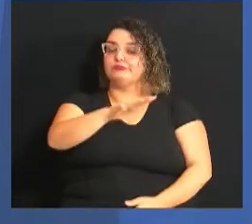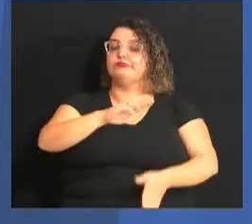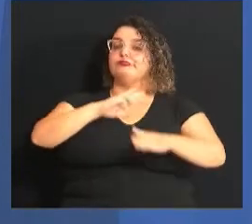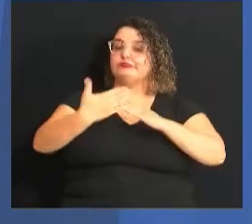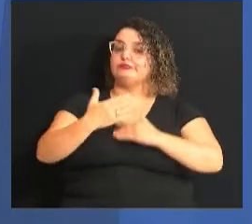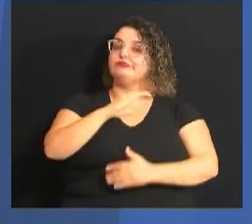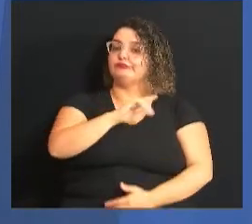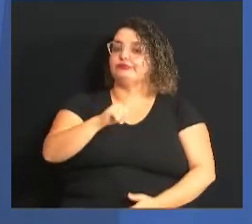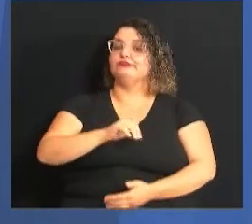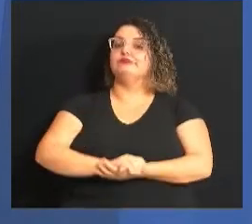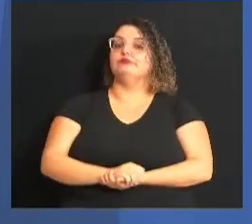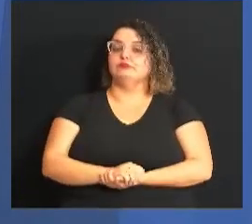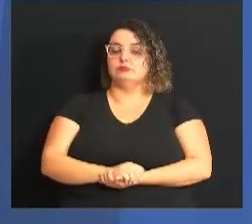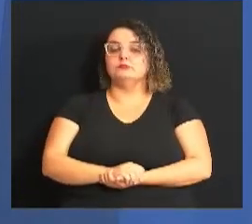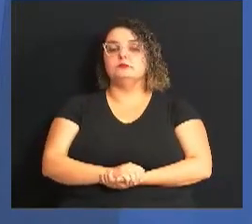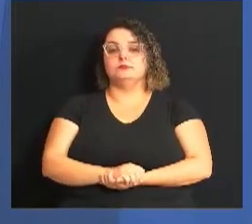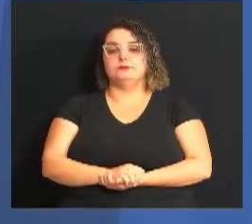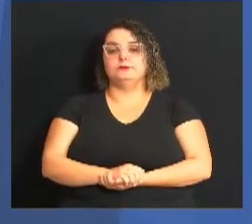Grande.